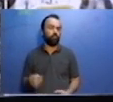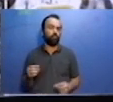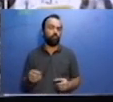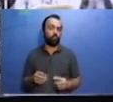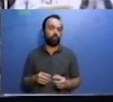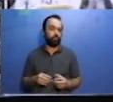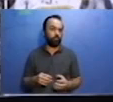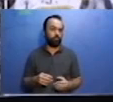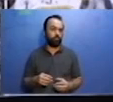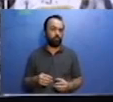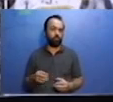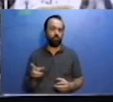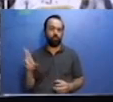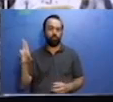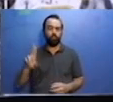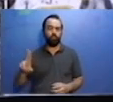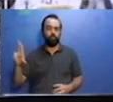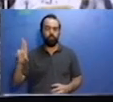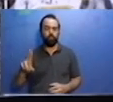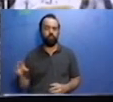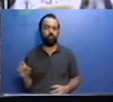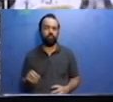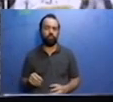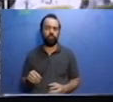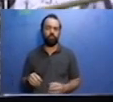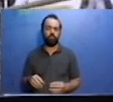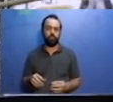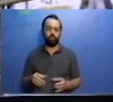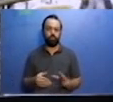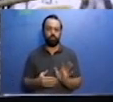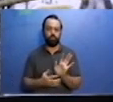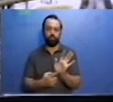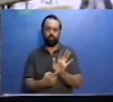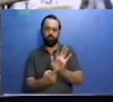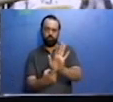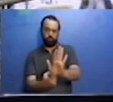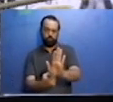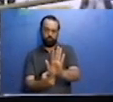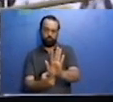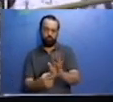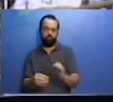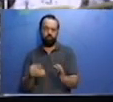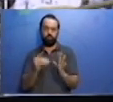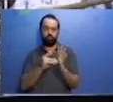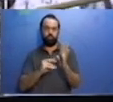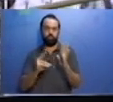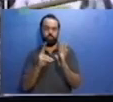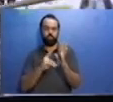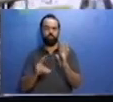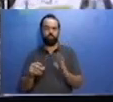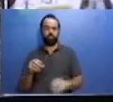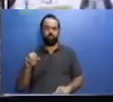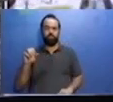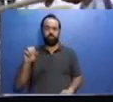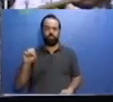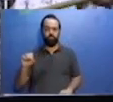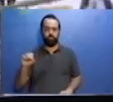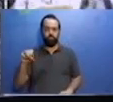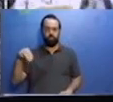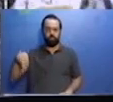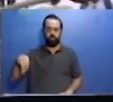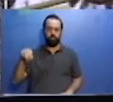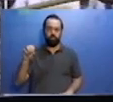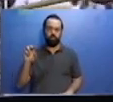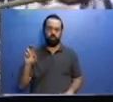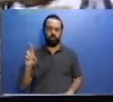cogumelo ele foi utilizado como modelo para o desenho dos Smurfs fabricarem as suas casinhas, as